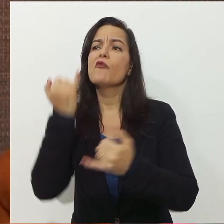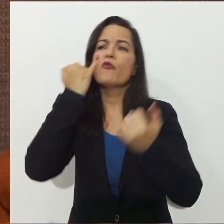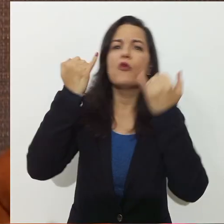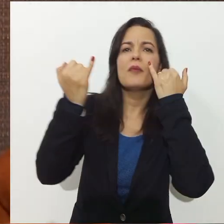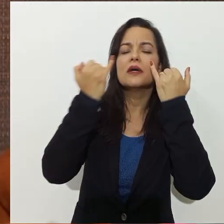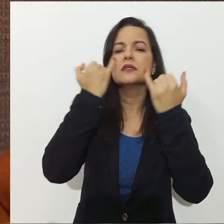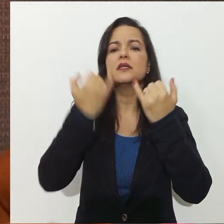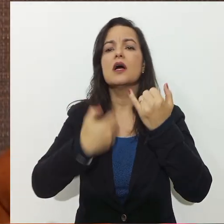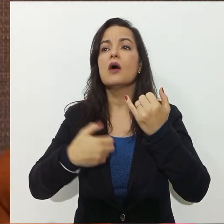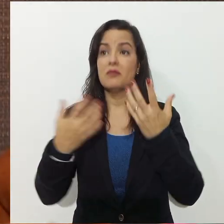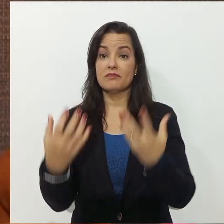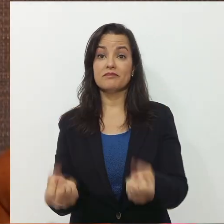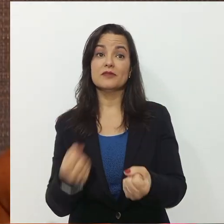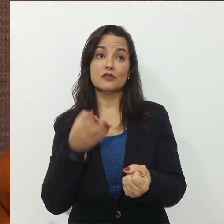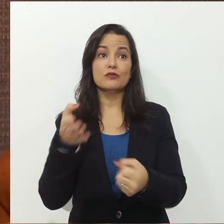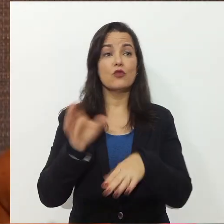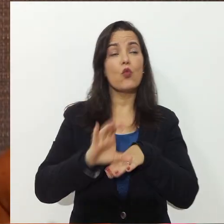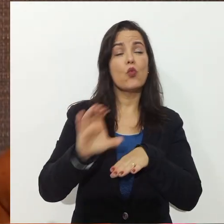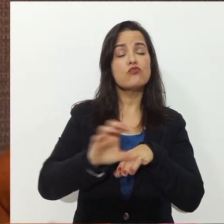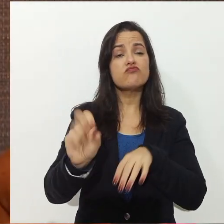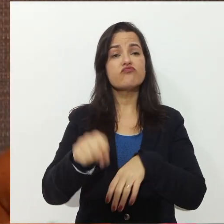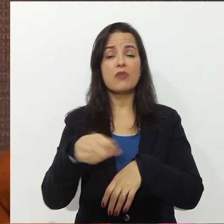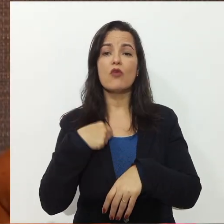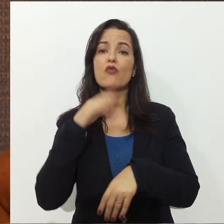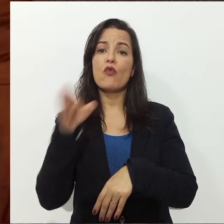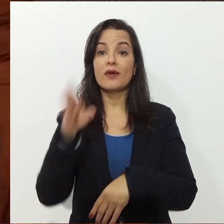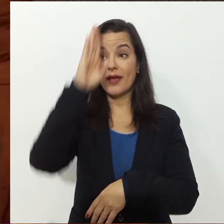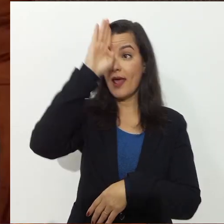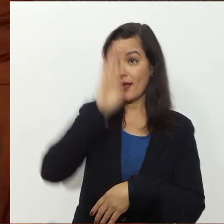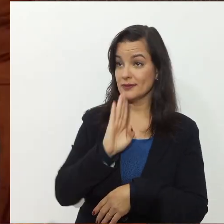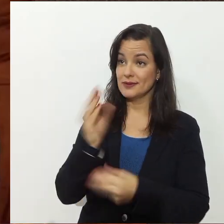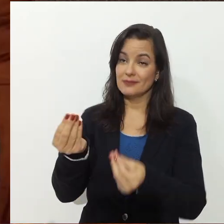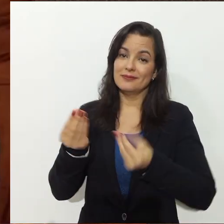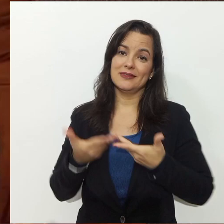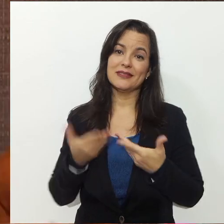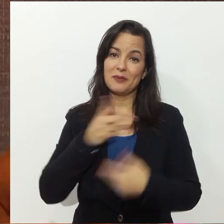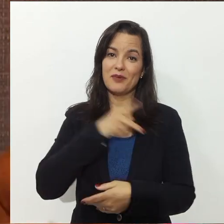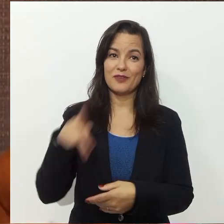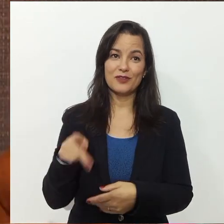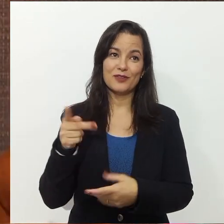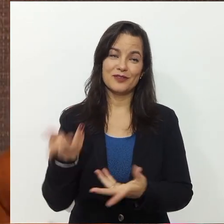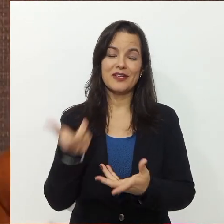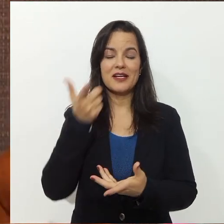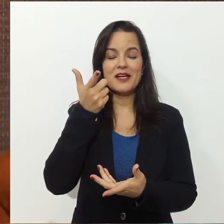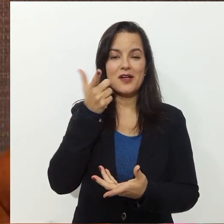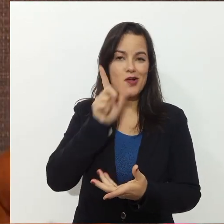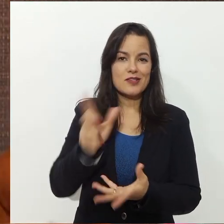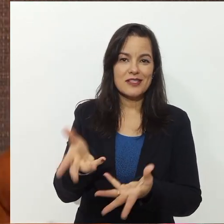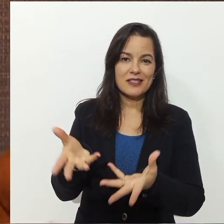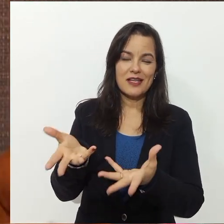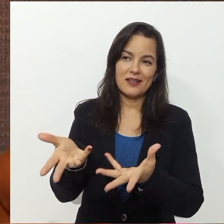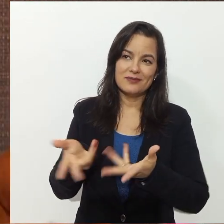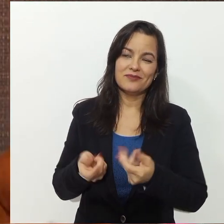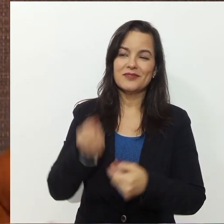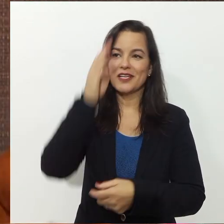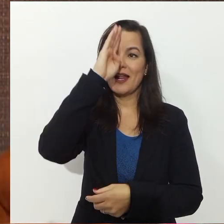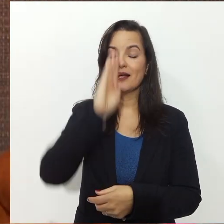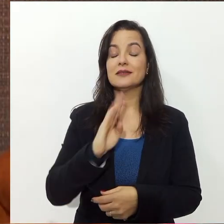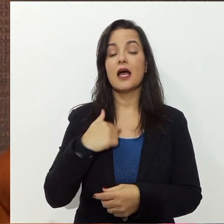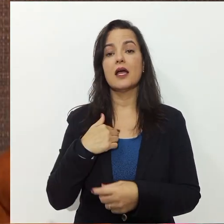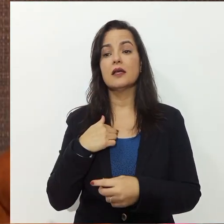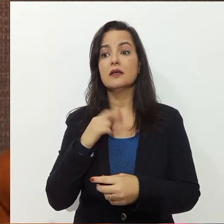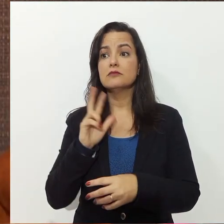aceitei o convite para fazer o curso, era gratuito para os professores e ali eu percebi